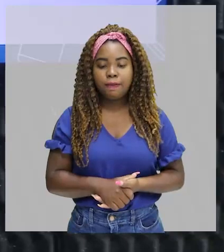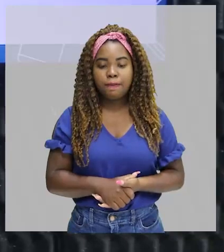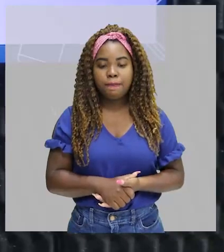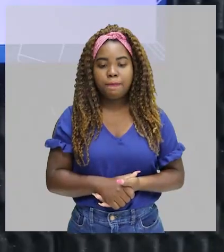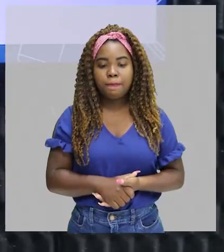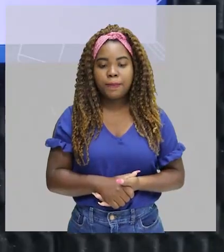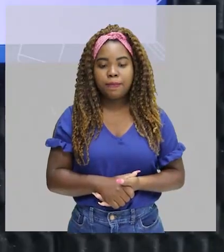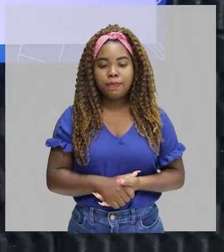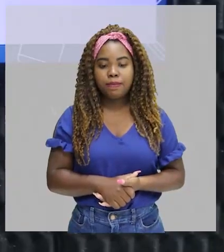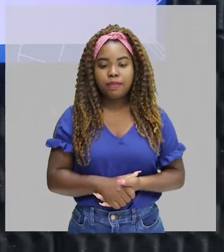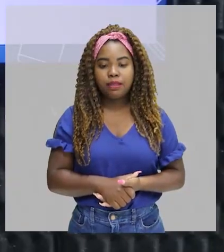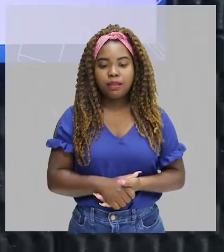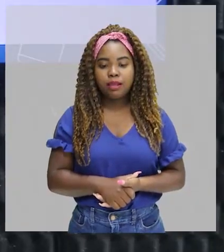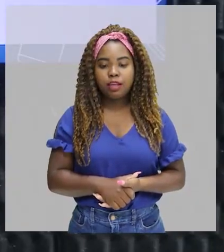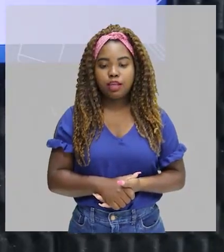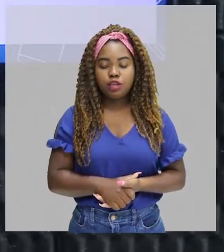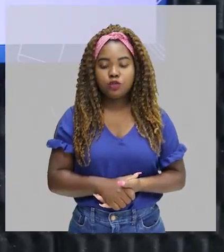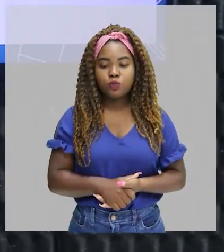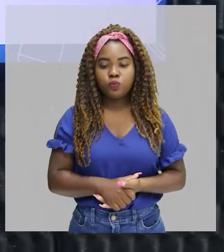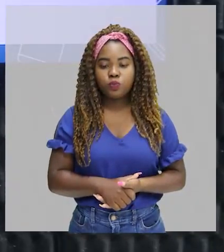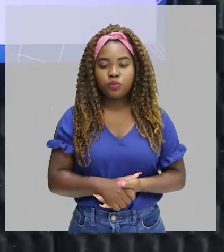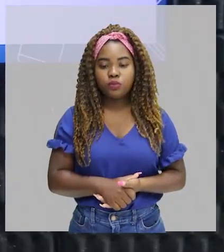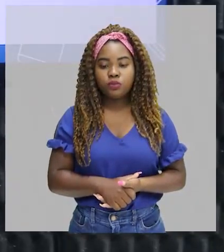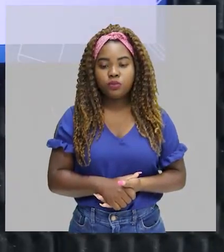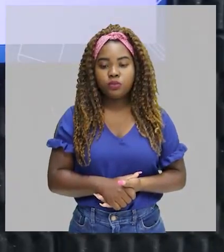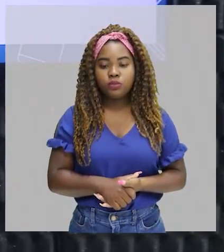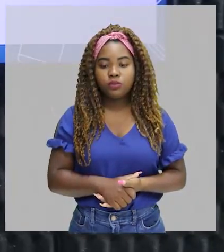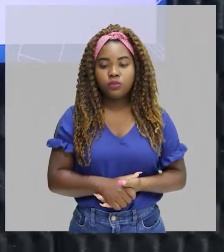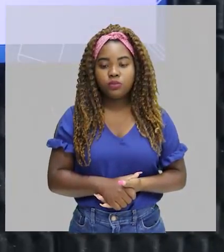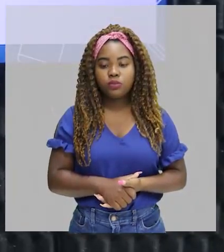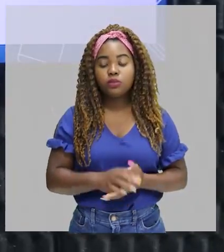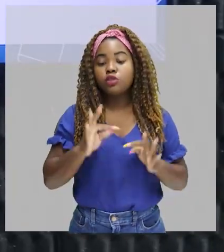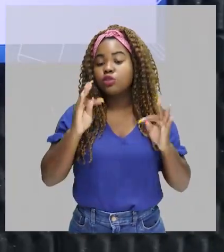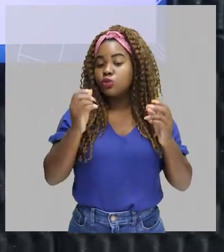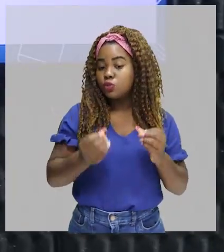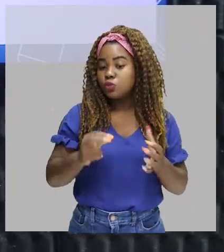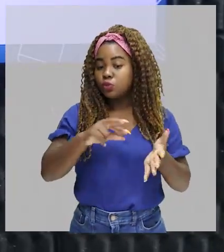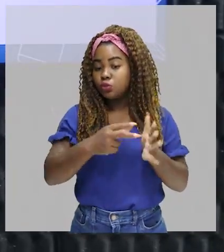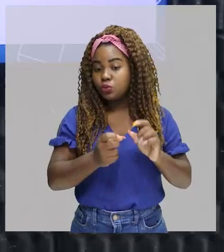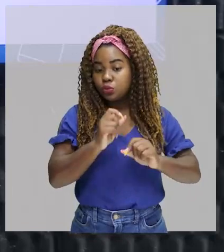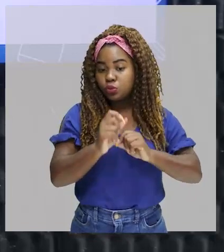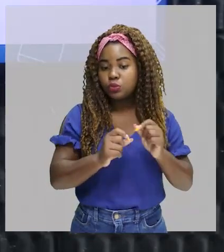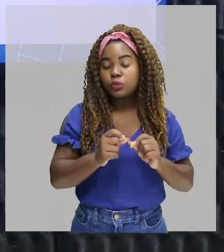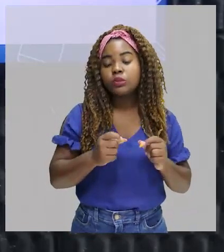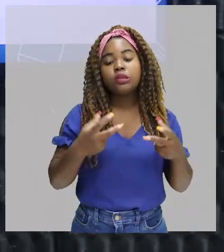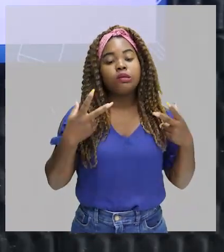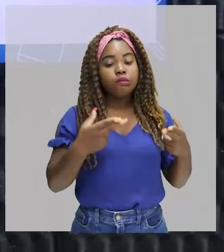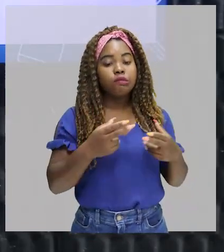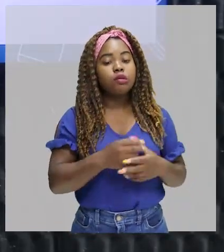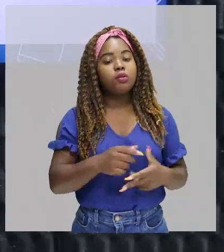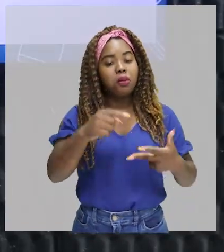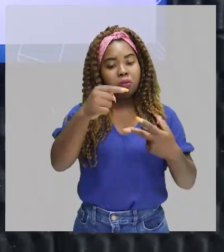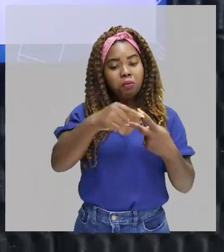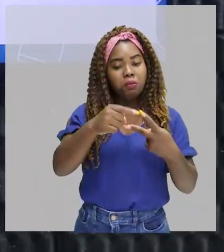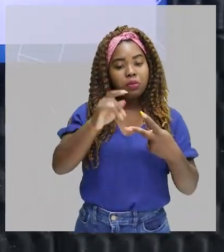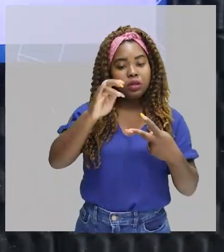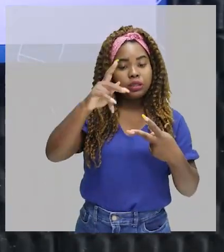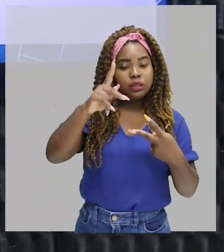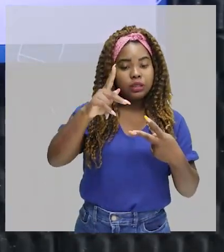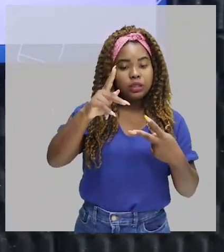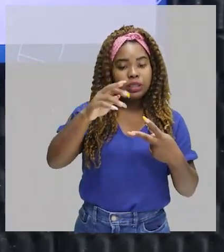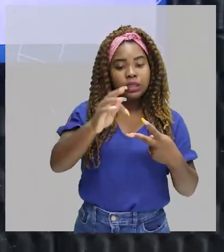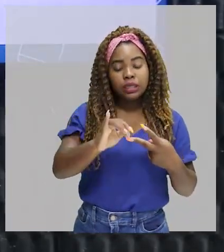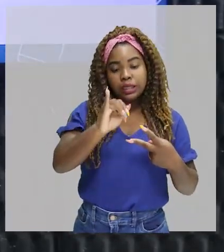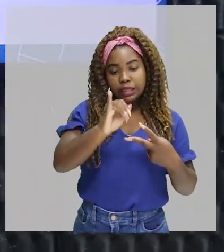também posso usar o termo intercalar. Tudo isso aqui significa a mesma coisa. Então, quando eu interpolo, quando